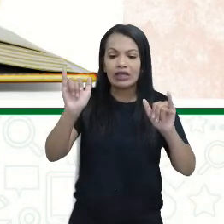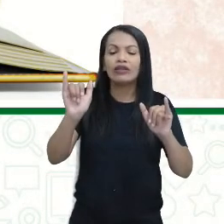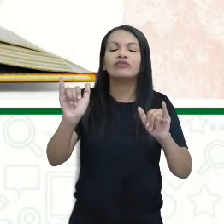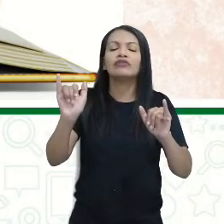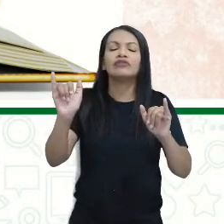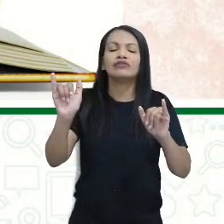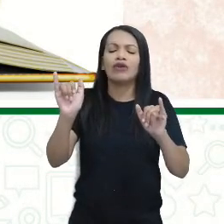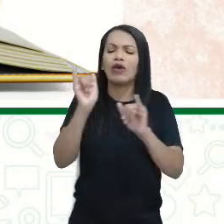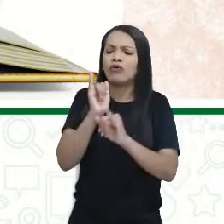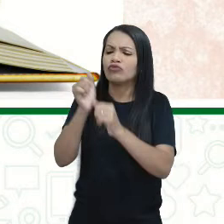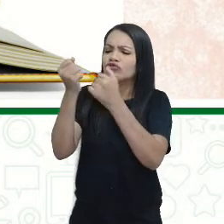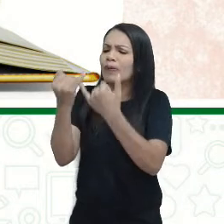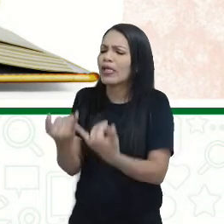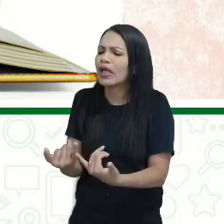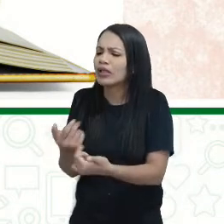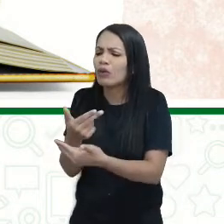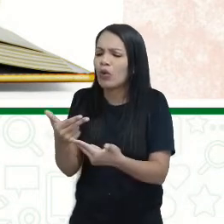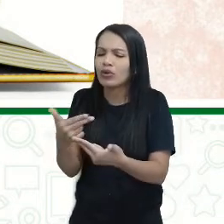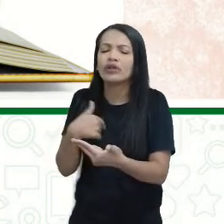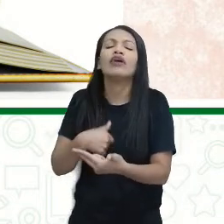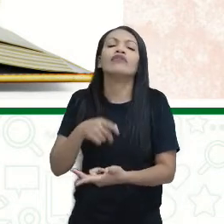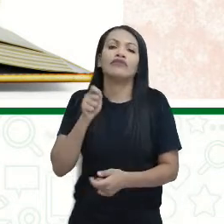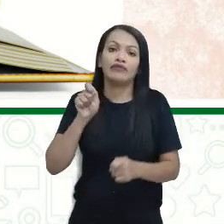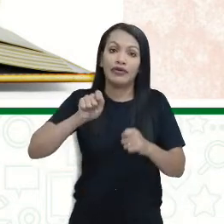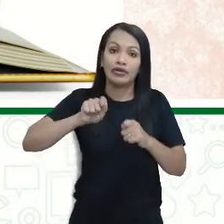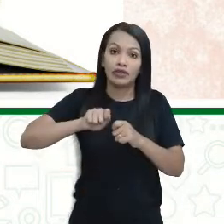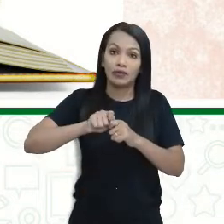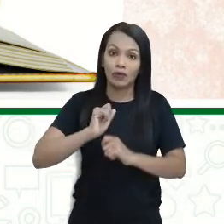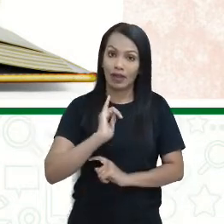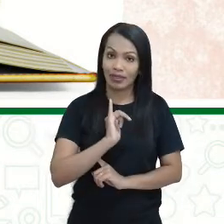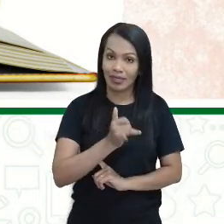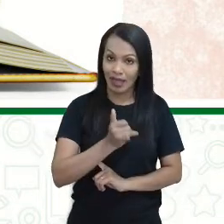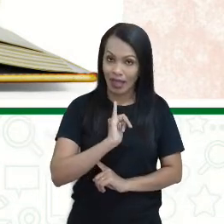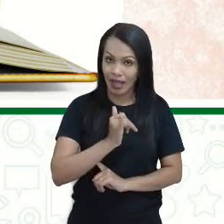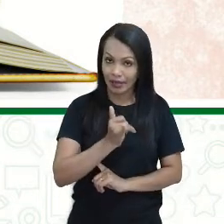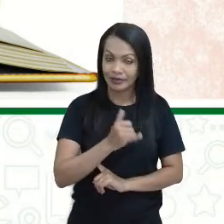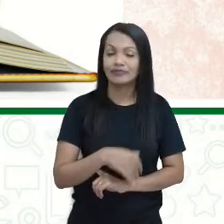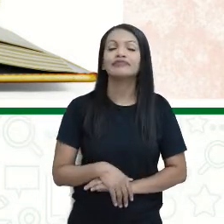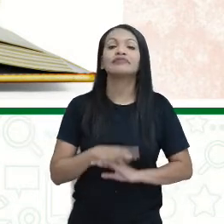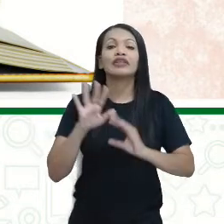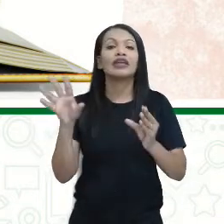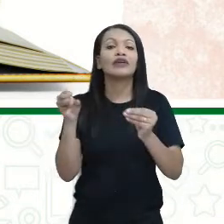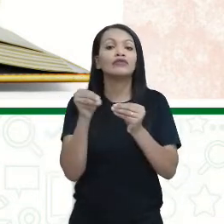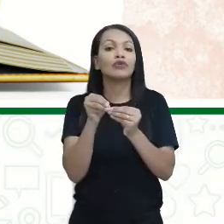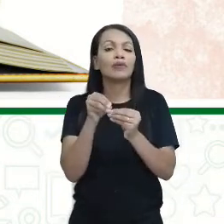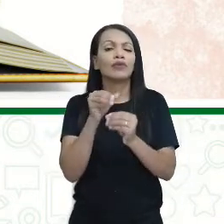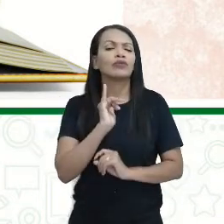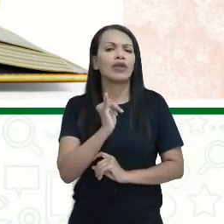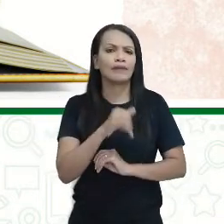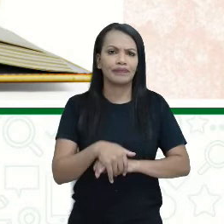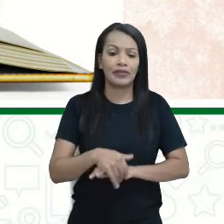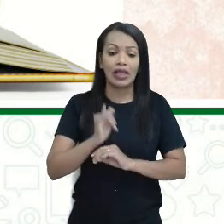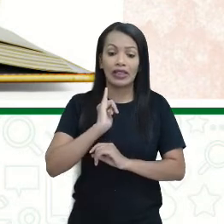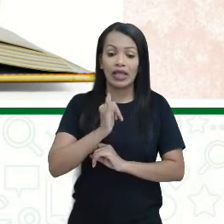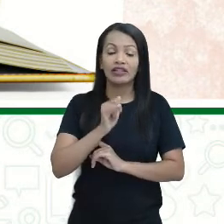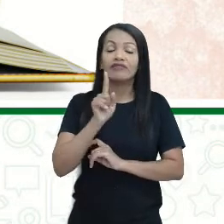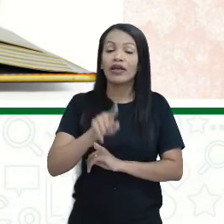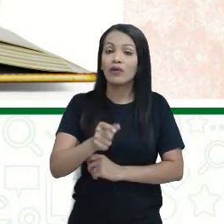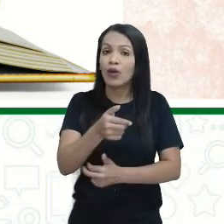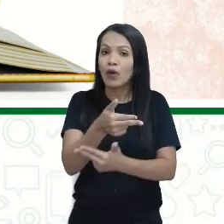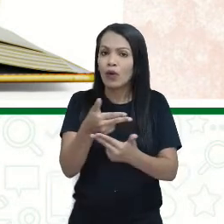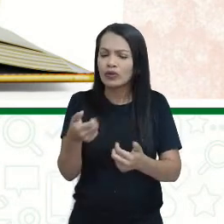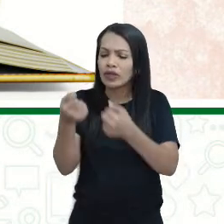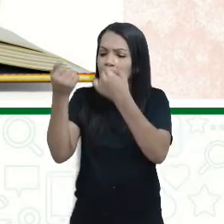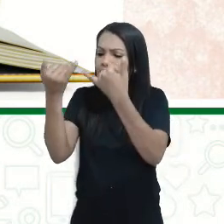uma narrativa. Poderíamos resumir assim, tá? A narrativa é algo que se conta de um mundo